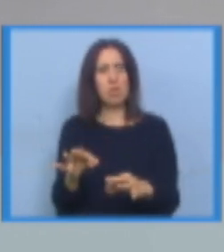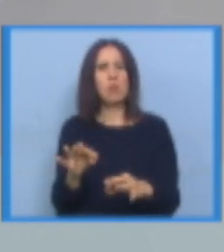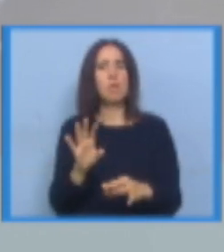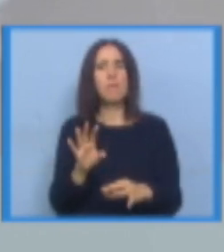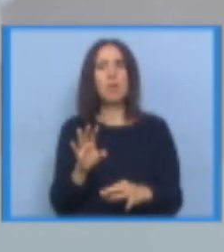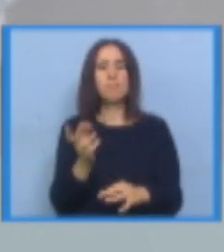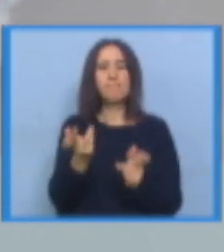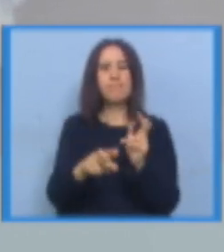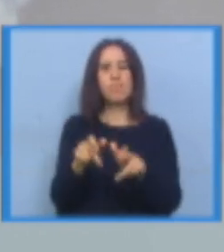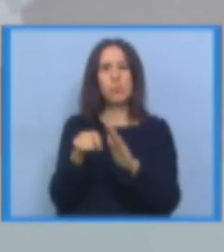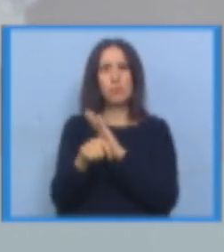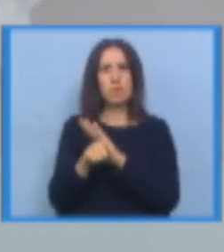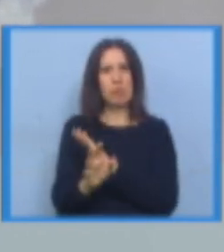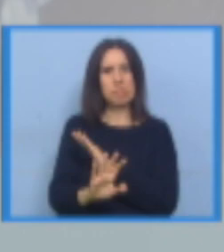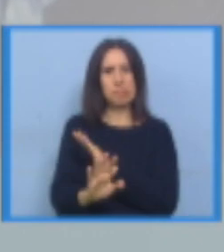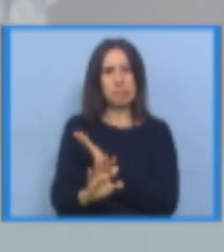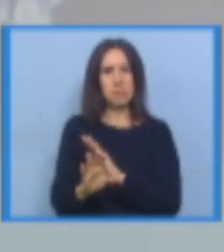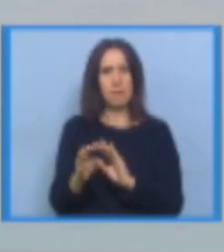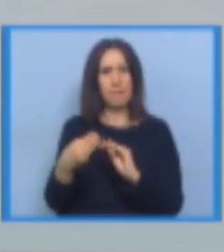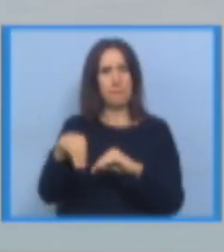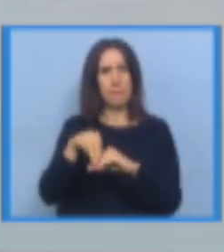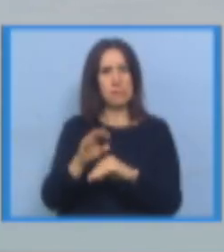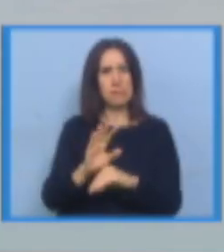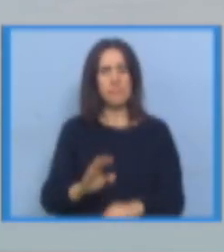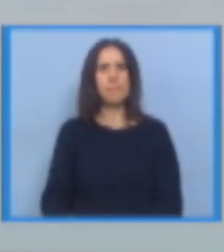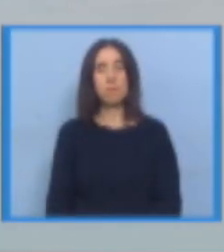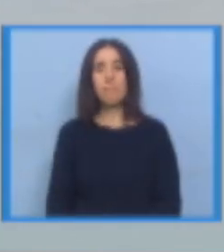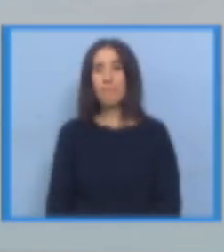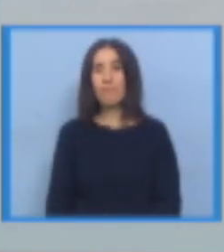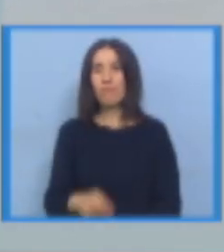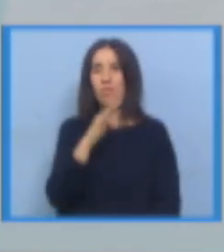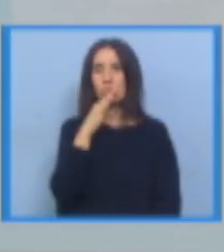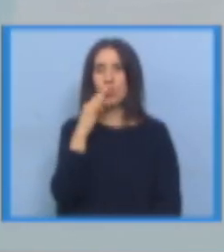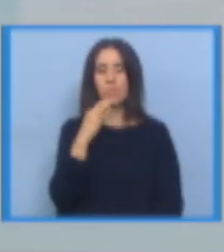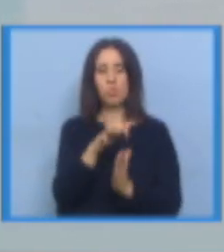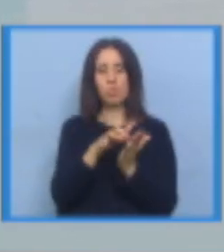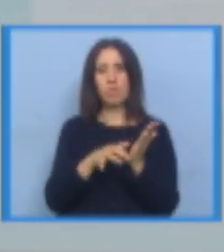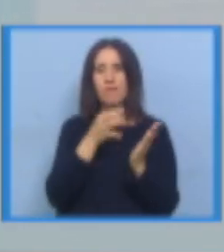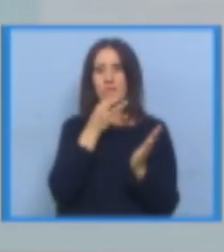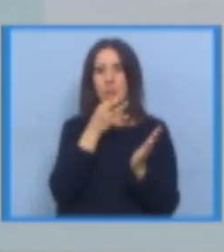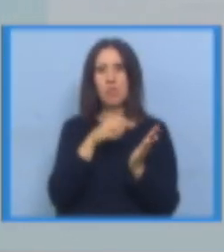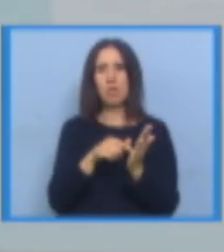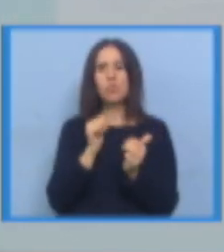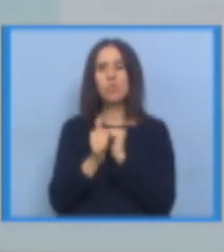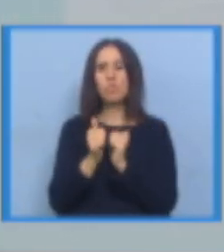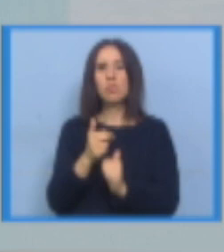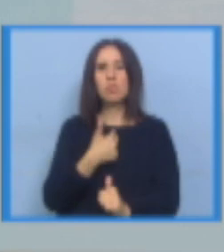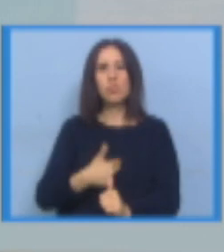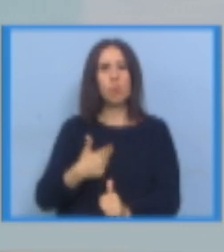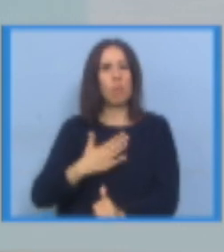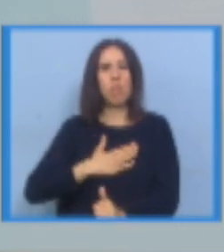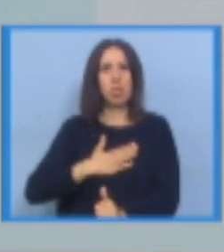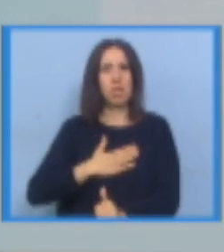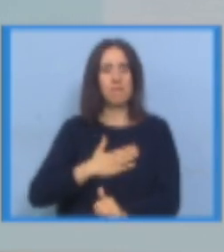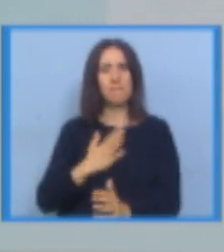através desses fenómenos de corrupção. Sim. Que possam envolver. É curioso que o documento fala que não se quer um desporto cristão, não é o